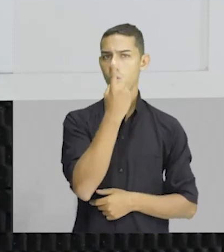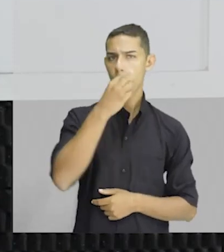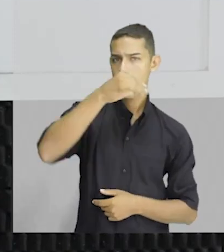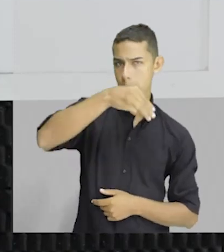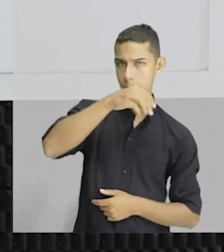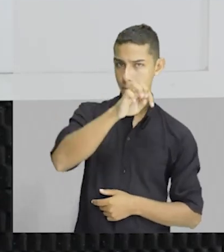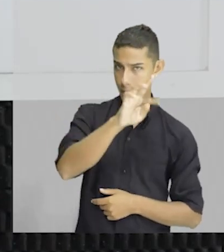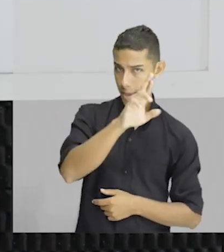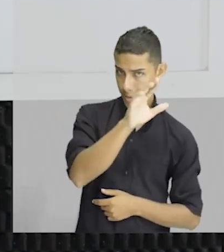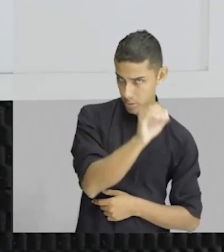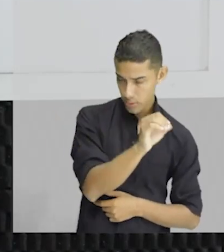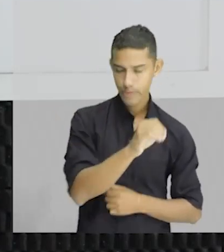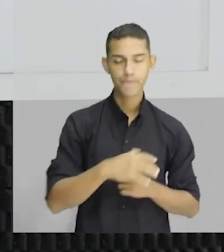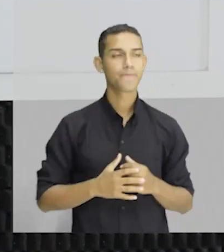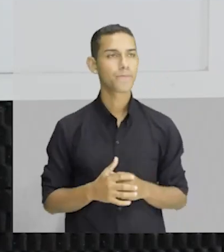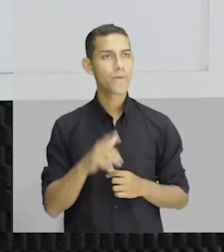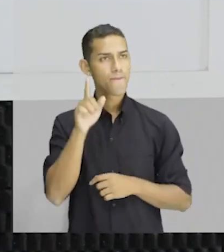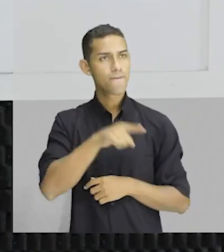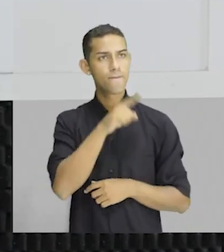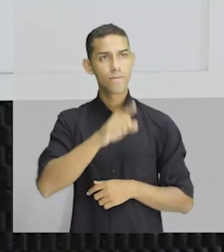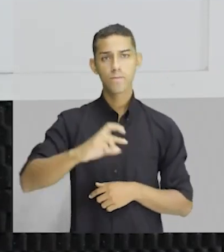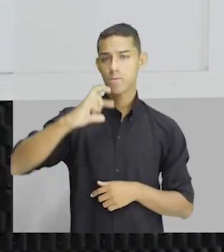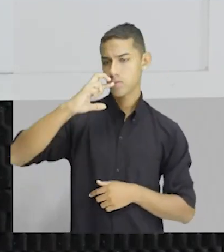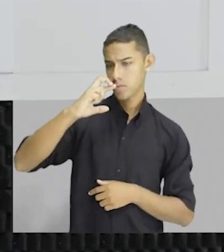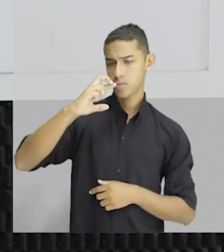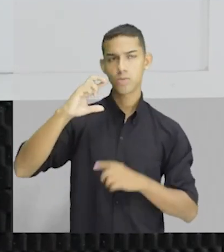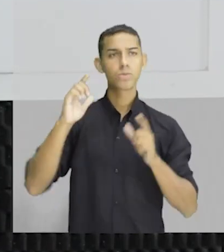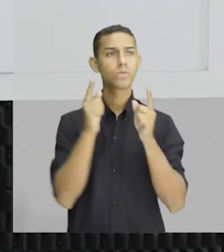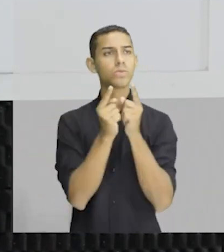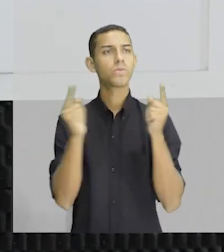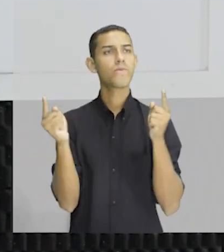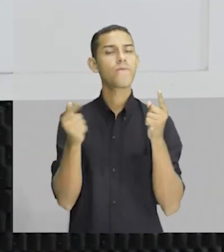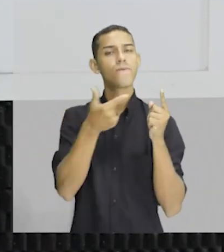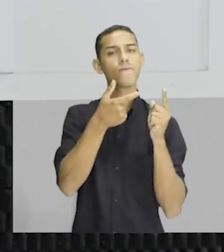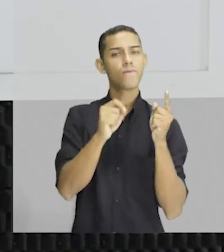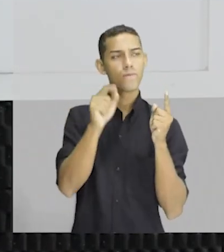de dilatação, olha aqui, ó, 20 vezes 10 a menos 6,